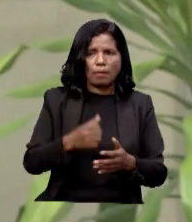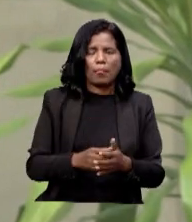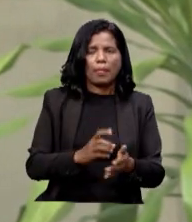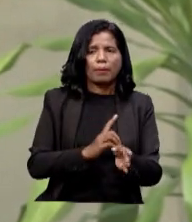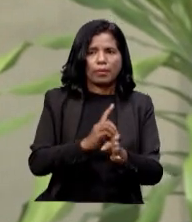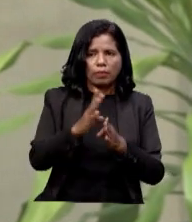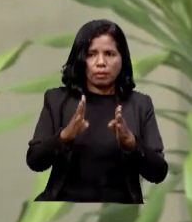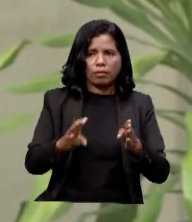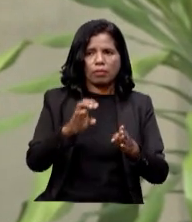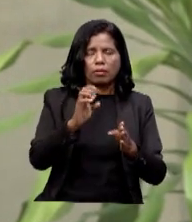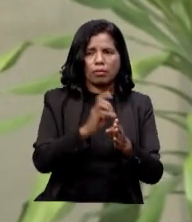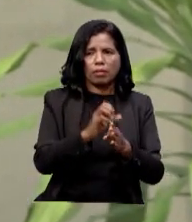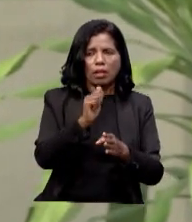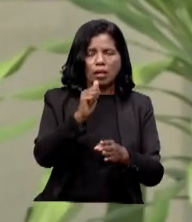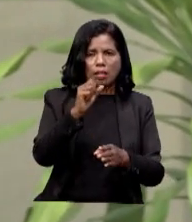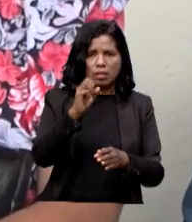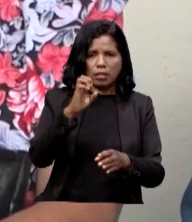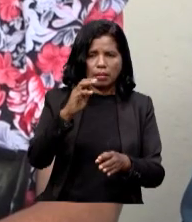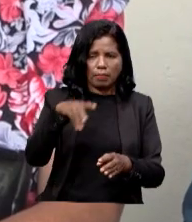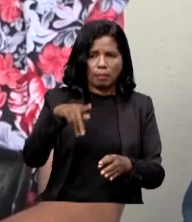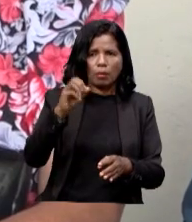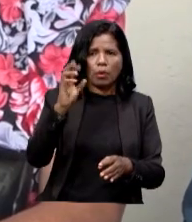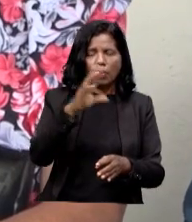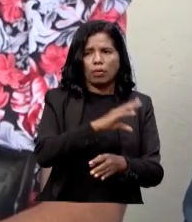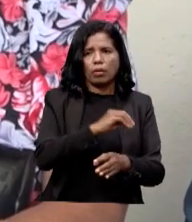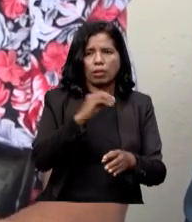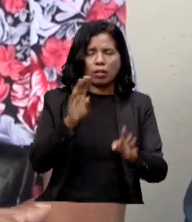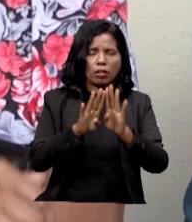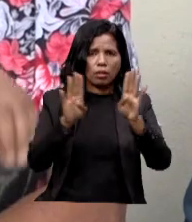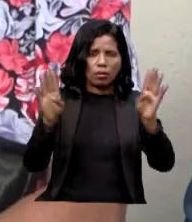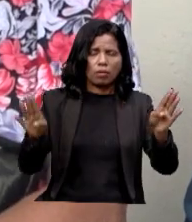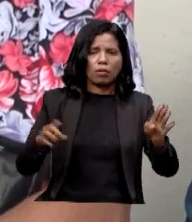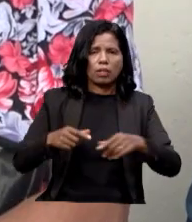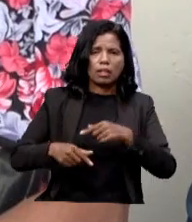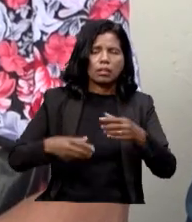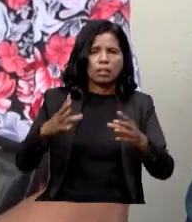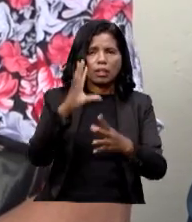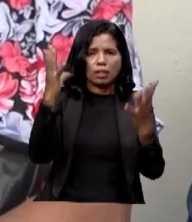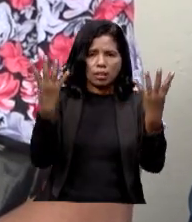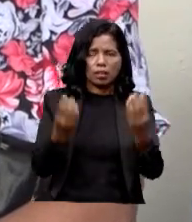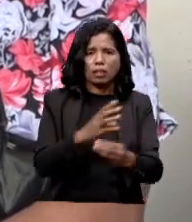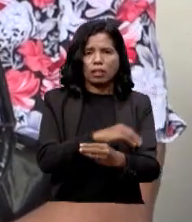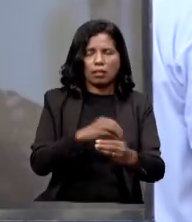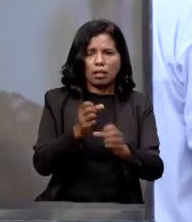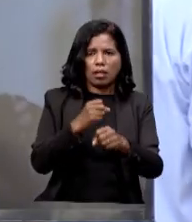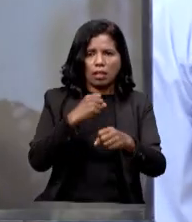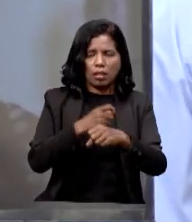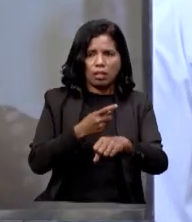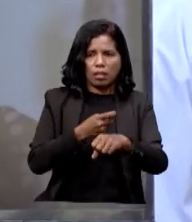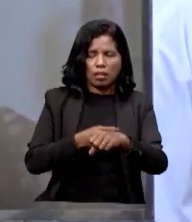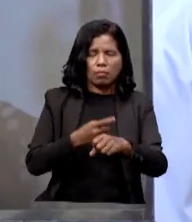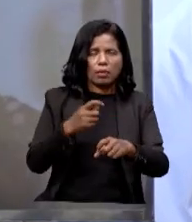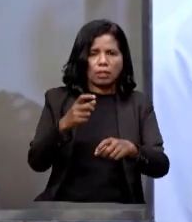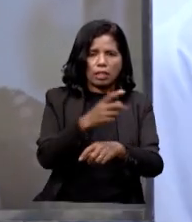Executivo Acepol, Martinho Rodrigues Pereira Teten, lançamento do Jardim Memória Viva, né? Halo e Haloran invasão indonésia